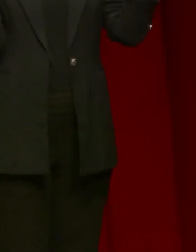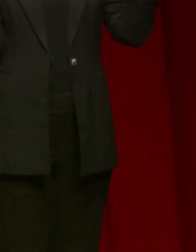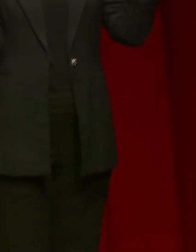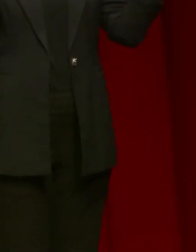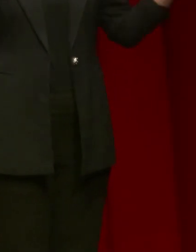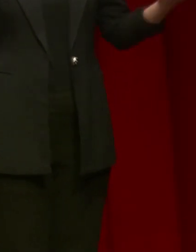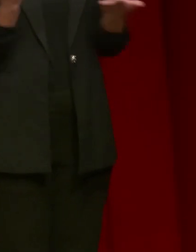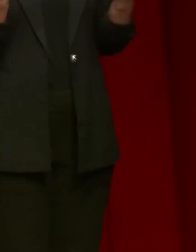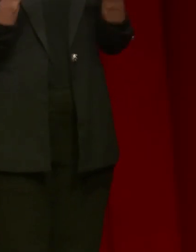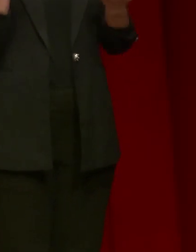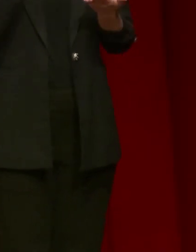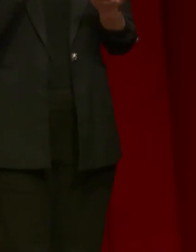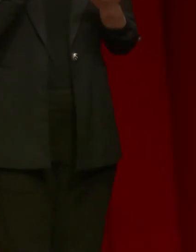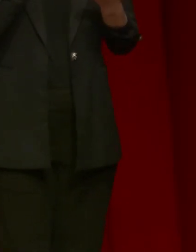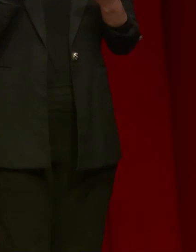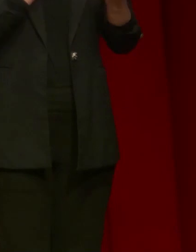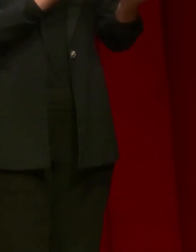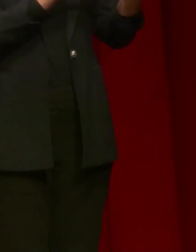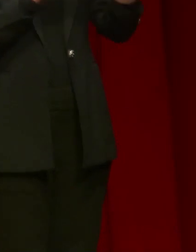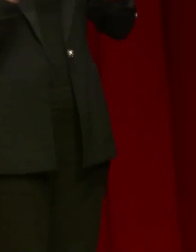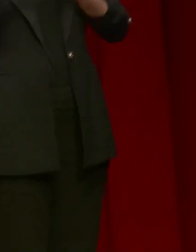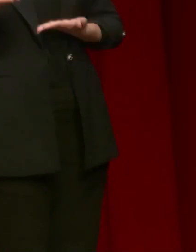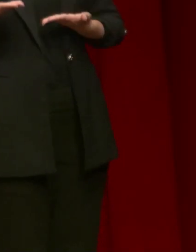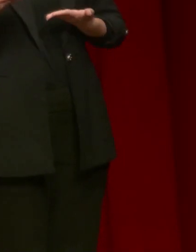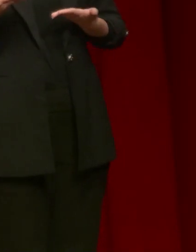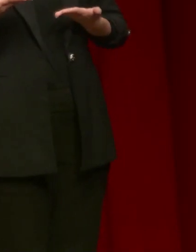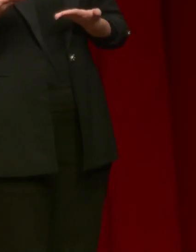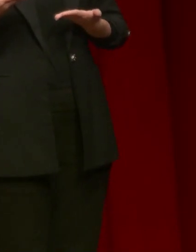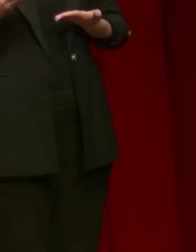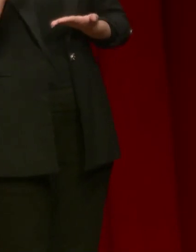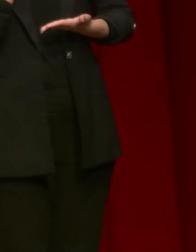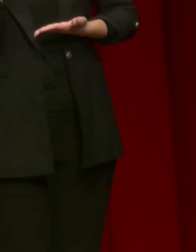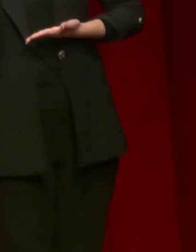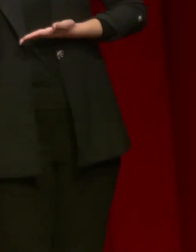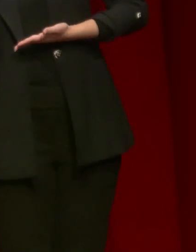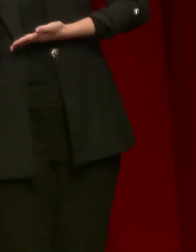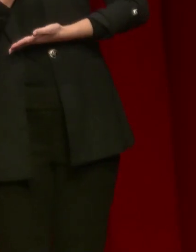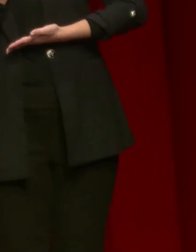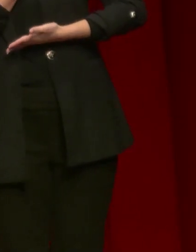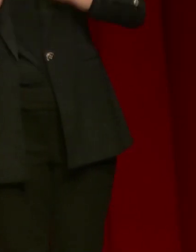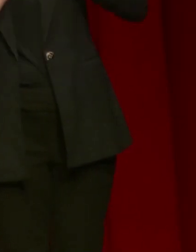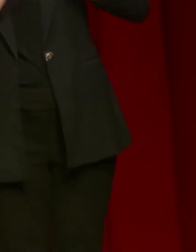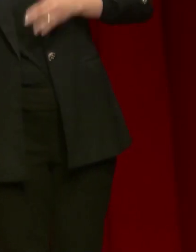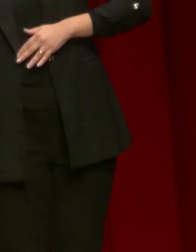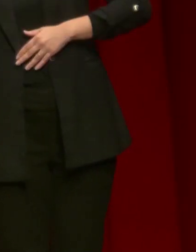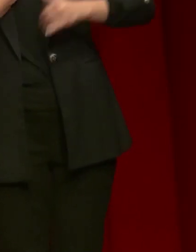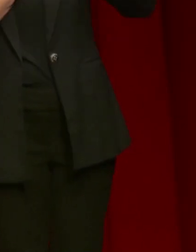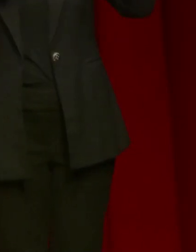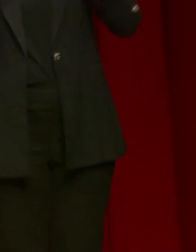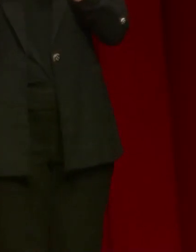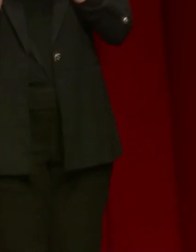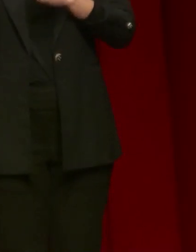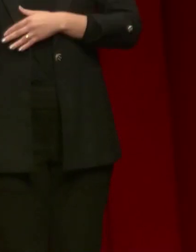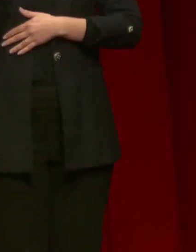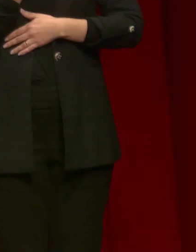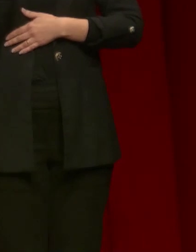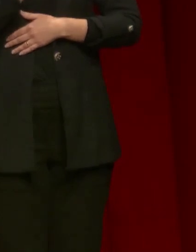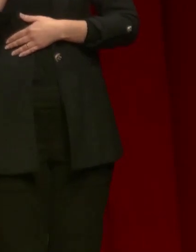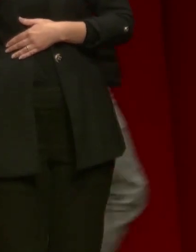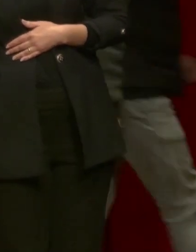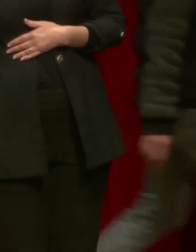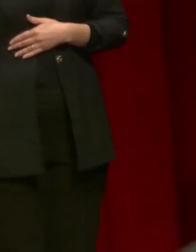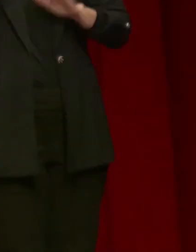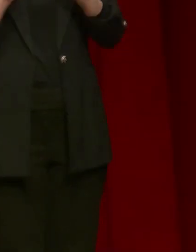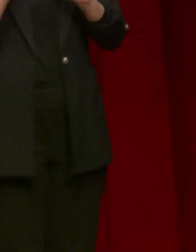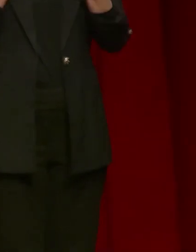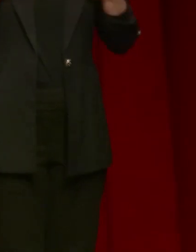agora eu quero chamar, já recebi aqui uma chamada no meu ponto aqui, que o pessoal da produção já falou, chama os convidados, tá